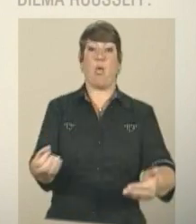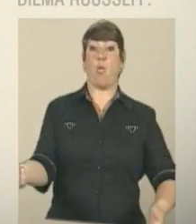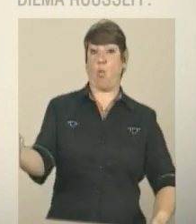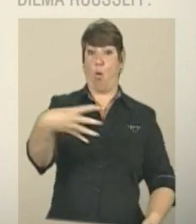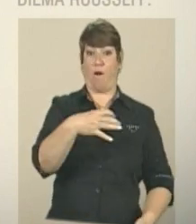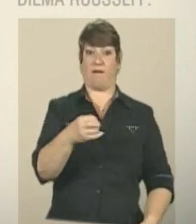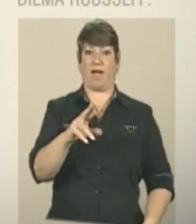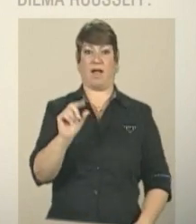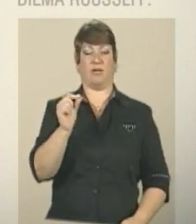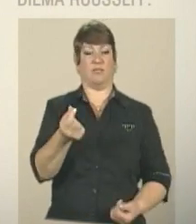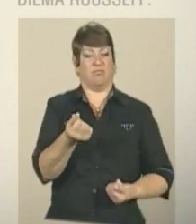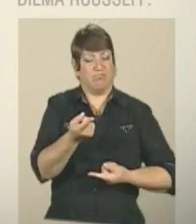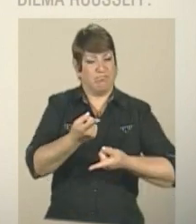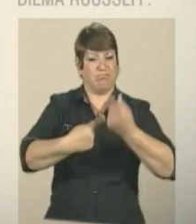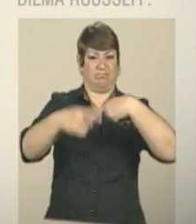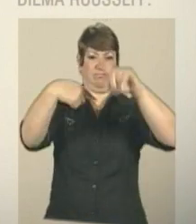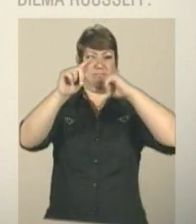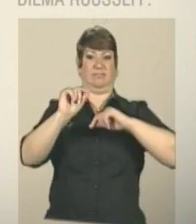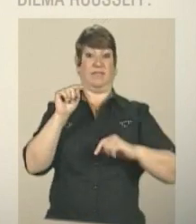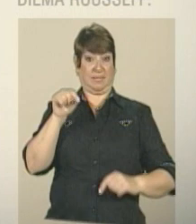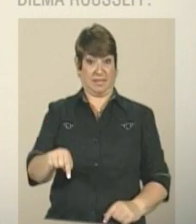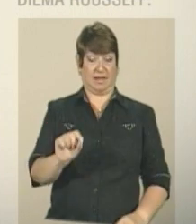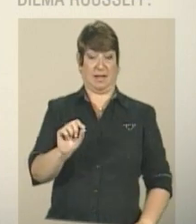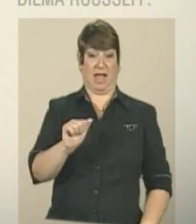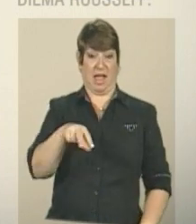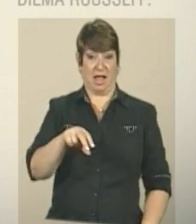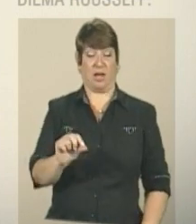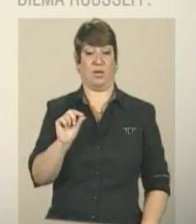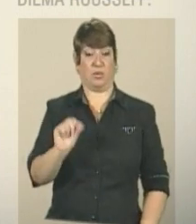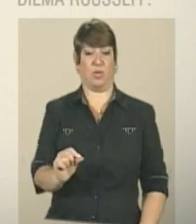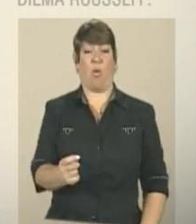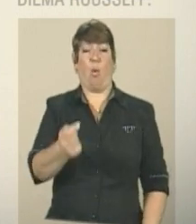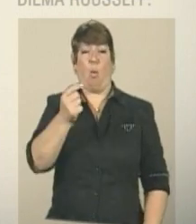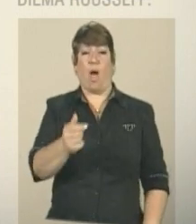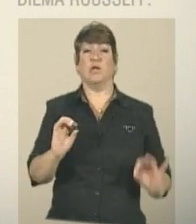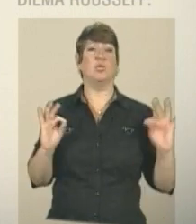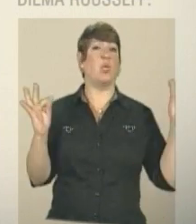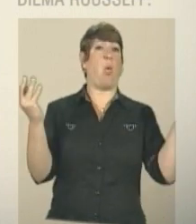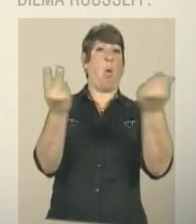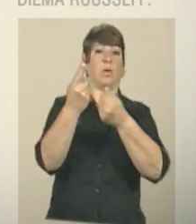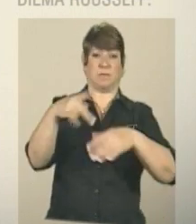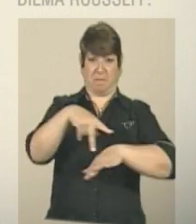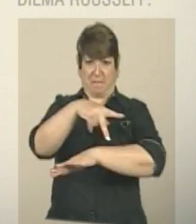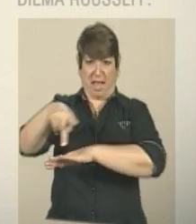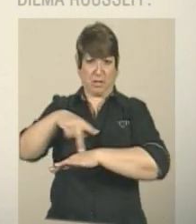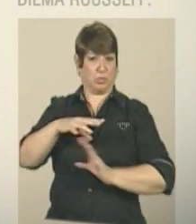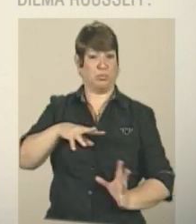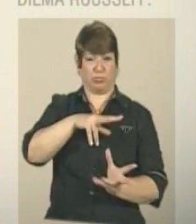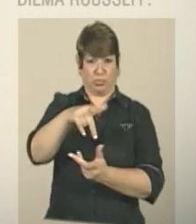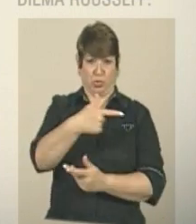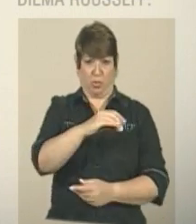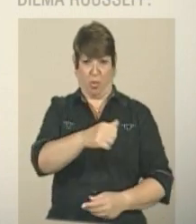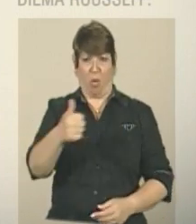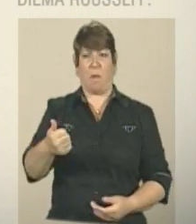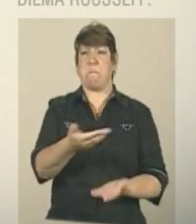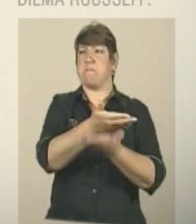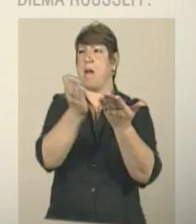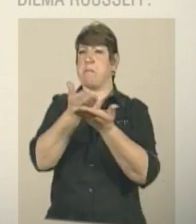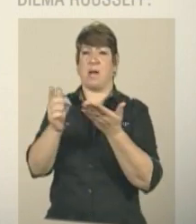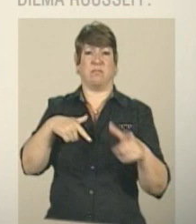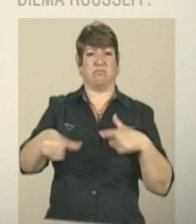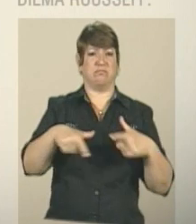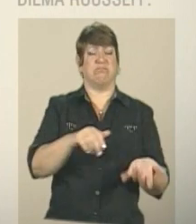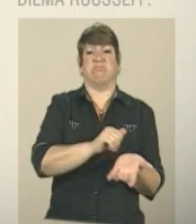uma era de prosperidade. No ano em que quase todos os países do mundo perderam o emprego, nós